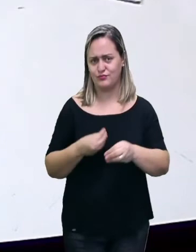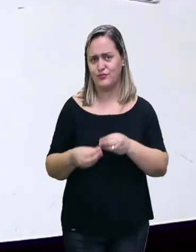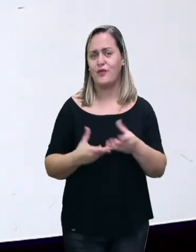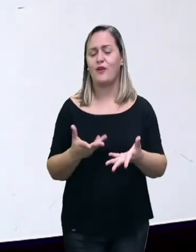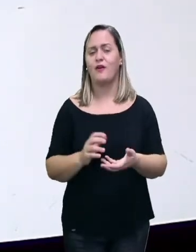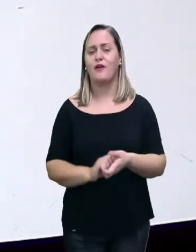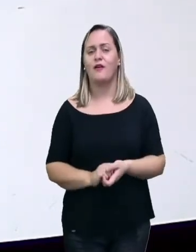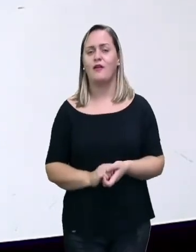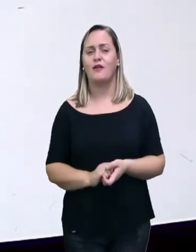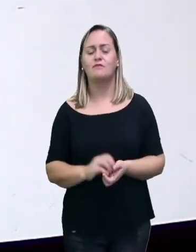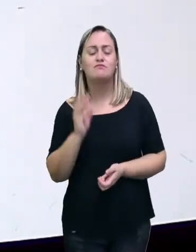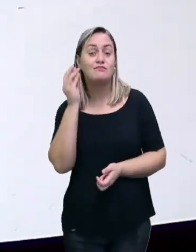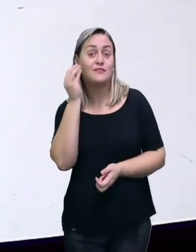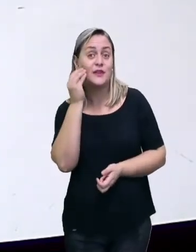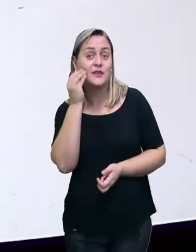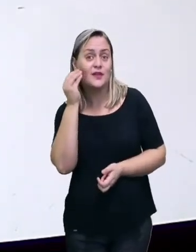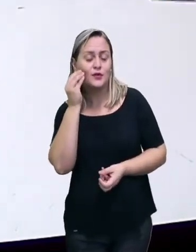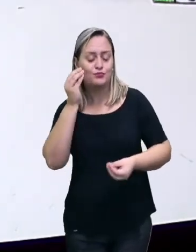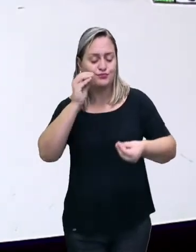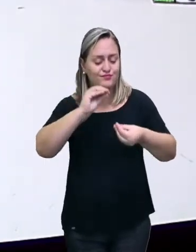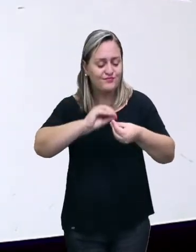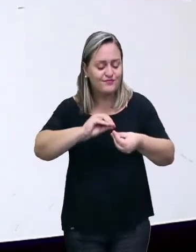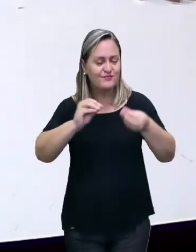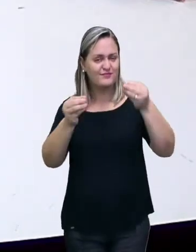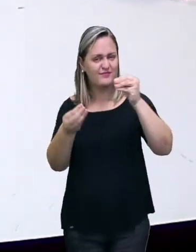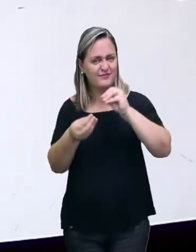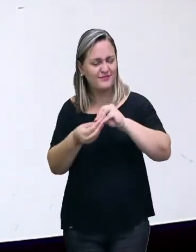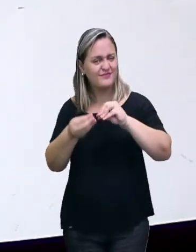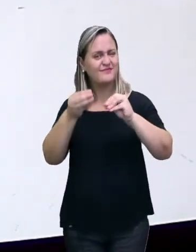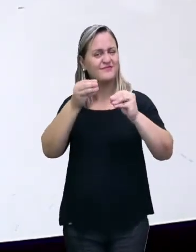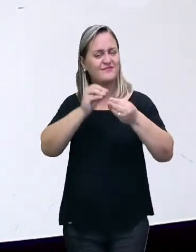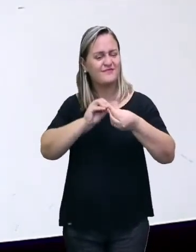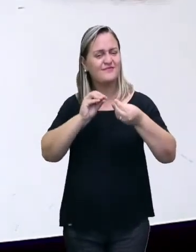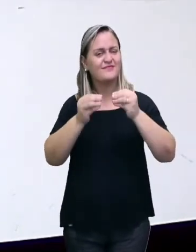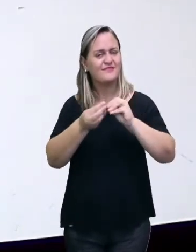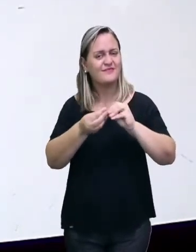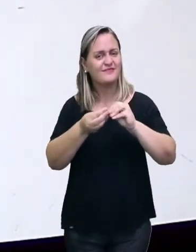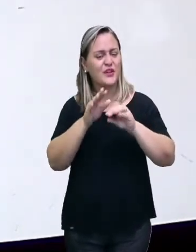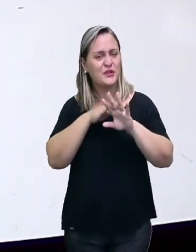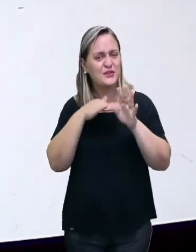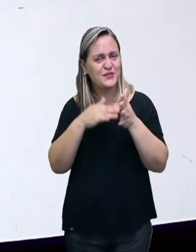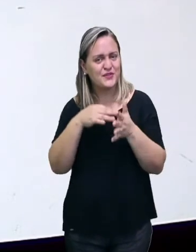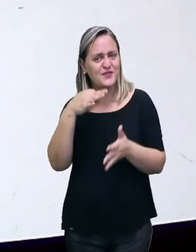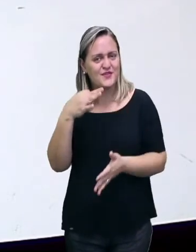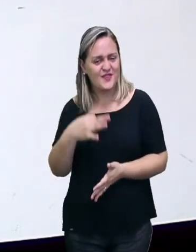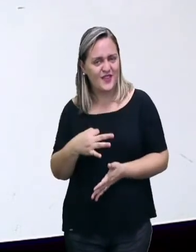desenho que eu te mostrei aí no início.